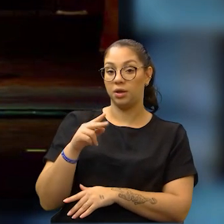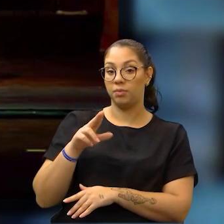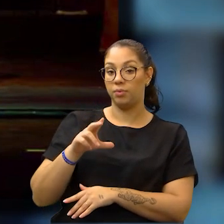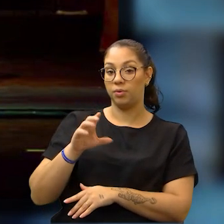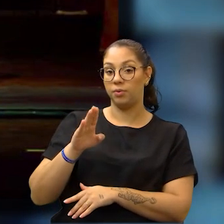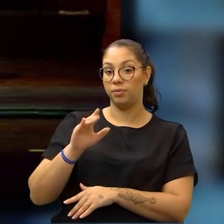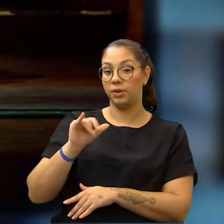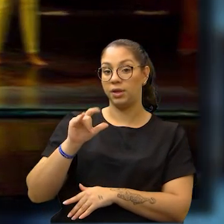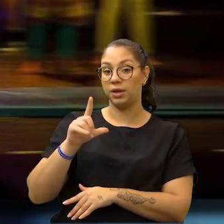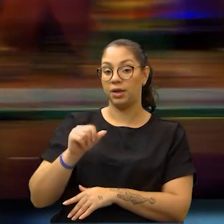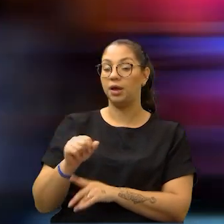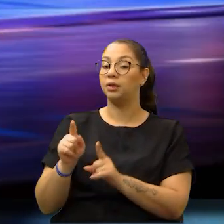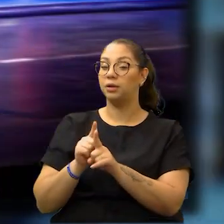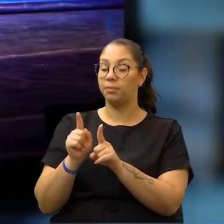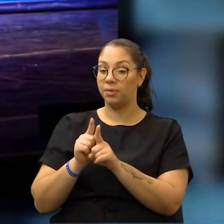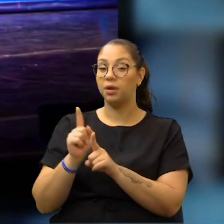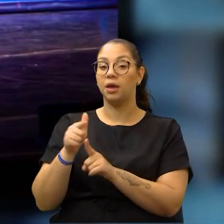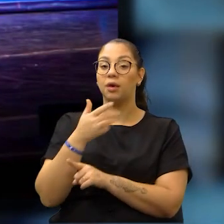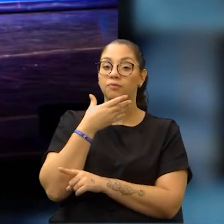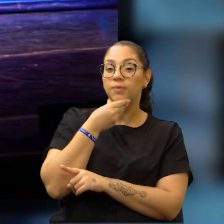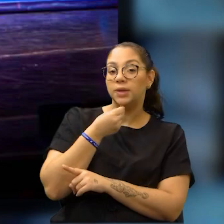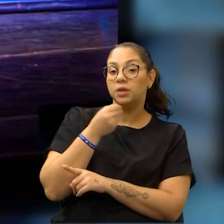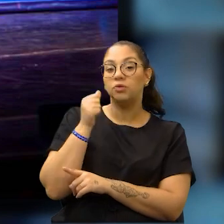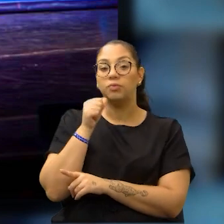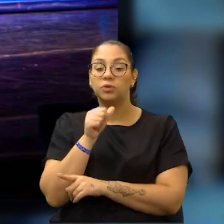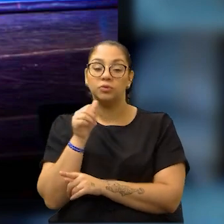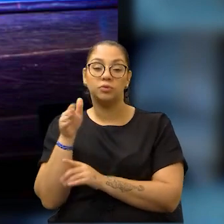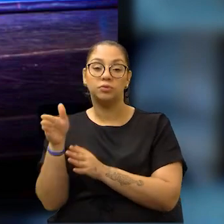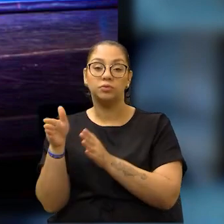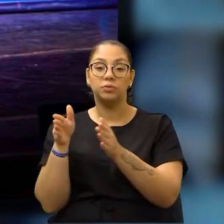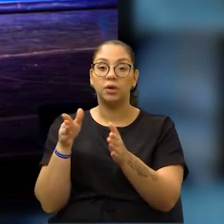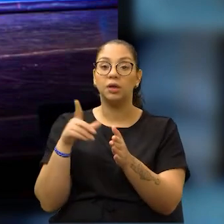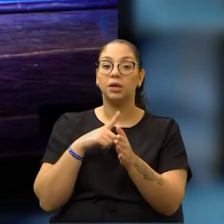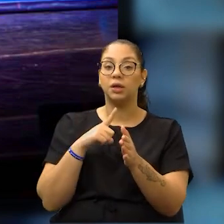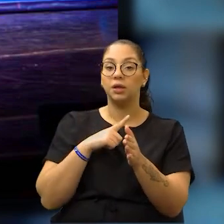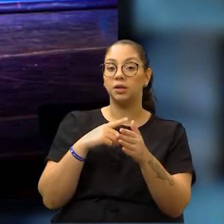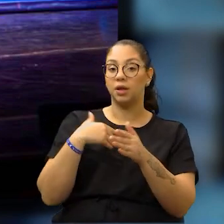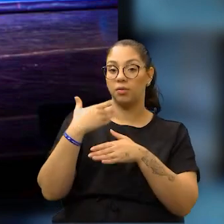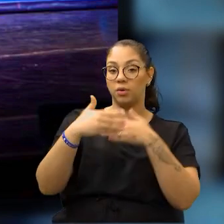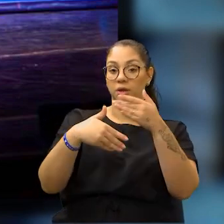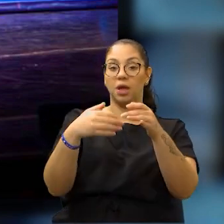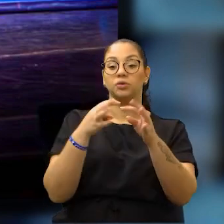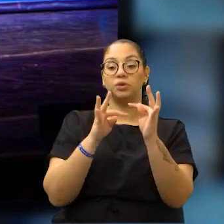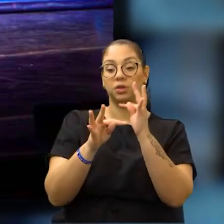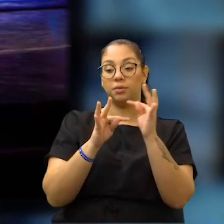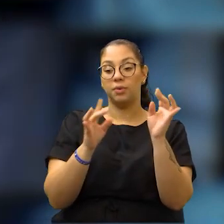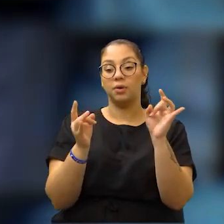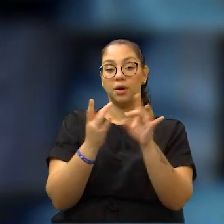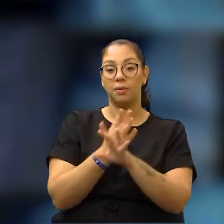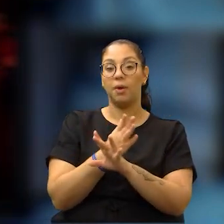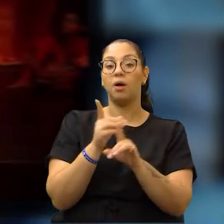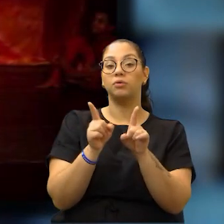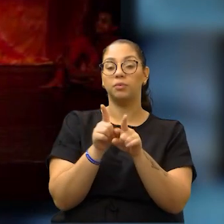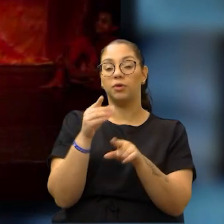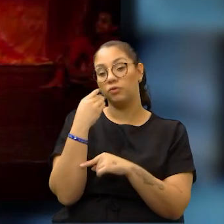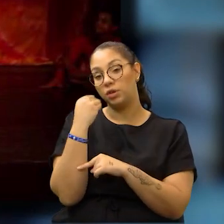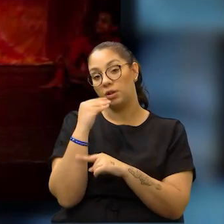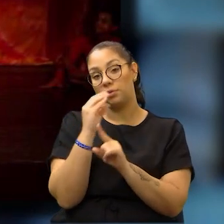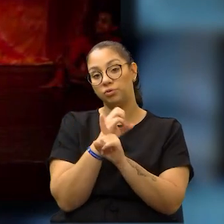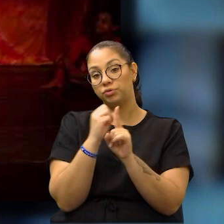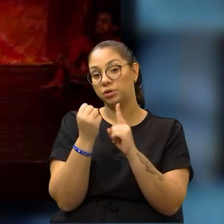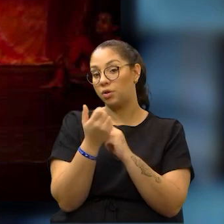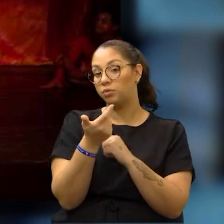e uma feminina, né, que atende pessoas que terminam, né, o processo de recuperação, estão em